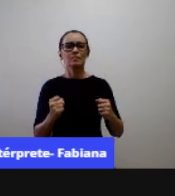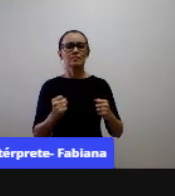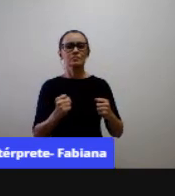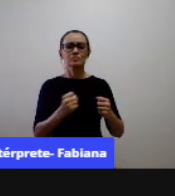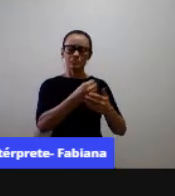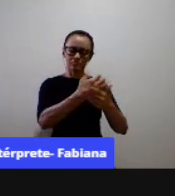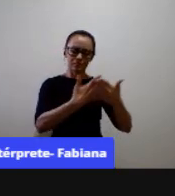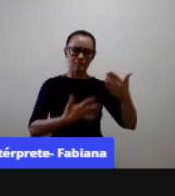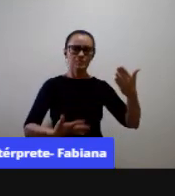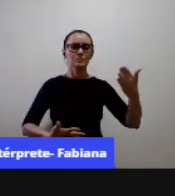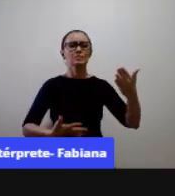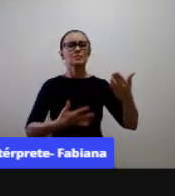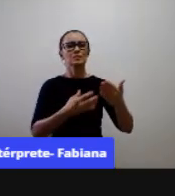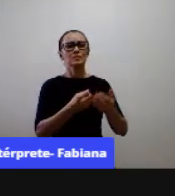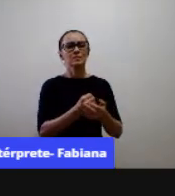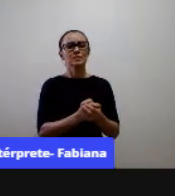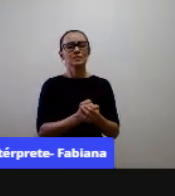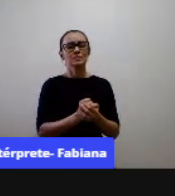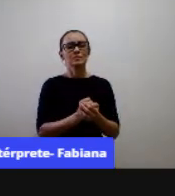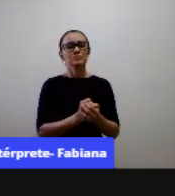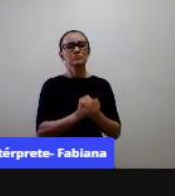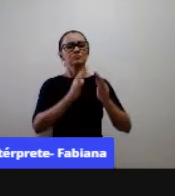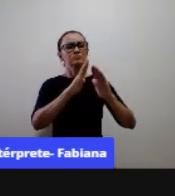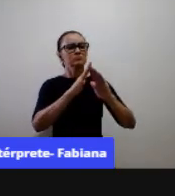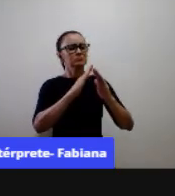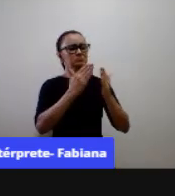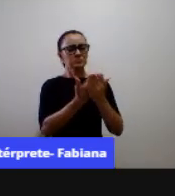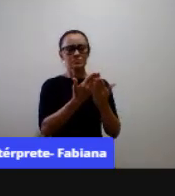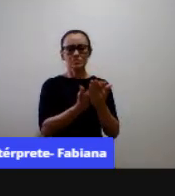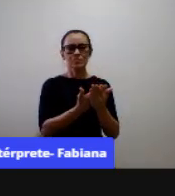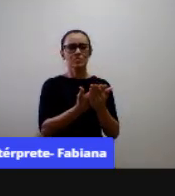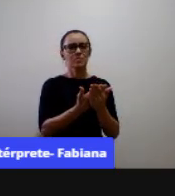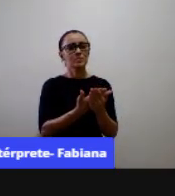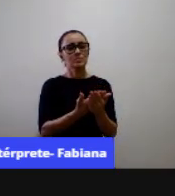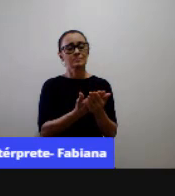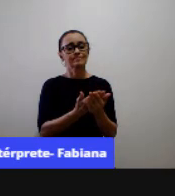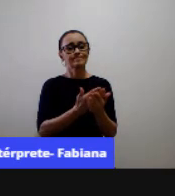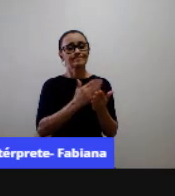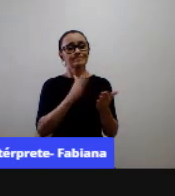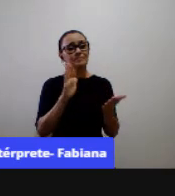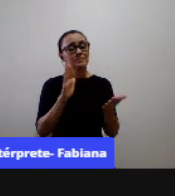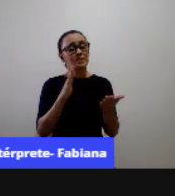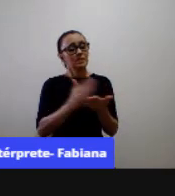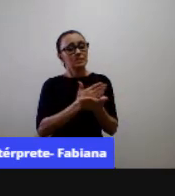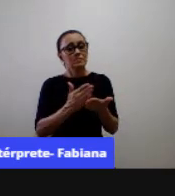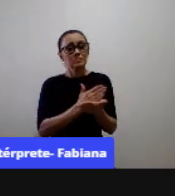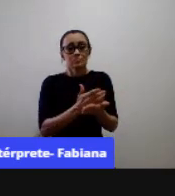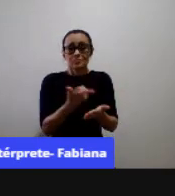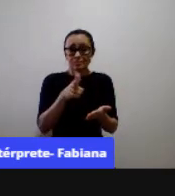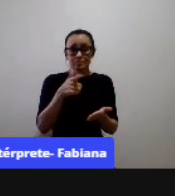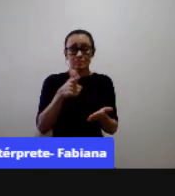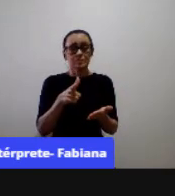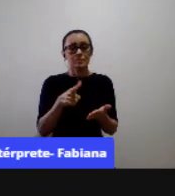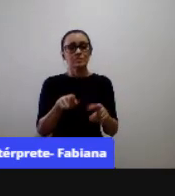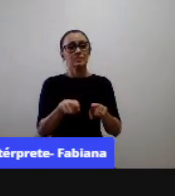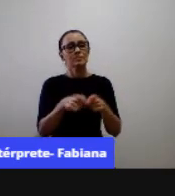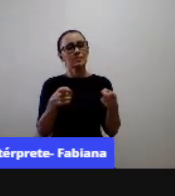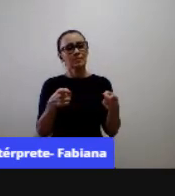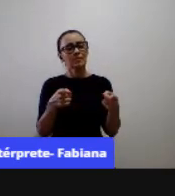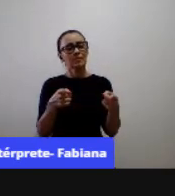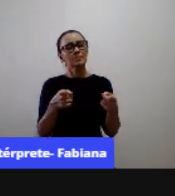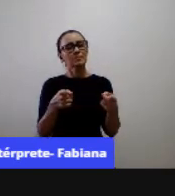itinerário escolar que ela já percorreu, né? Às vezes, muitas vezes não tem, mas na maioria das vezes as escolas já